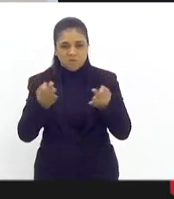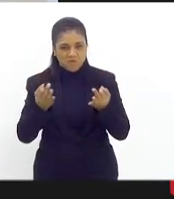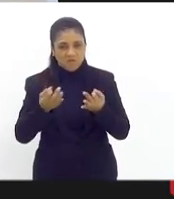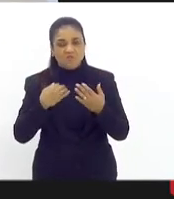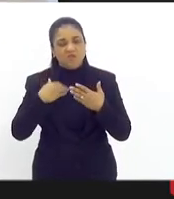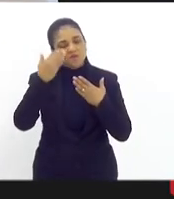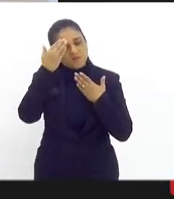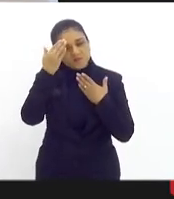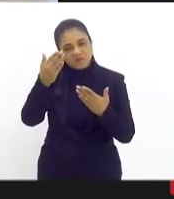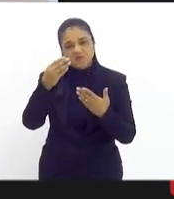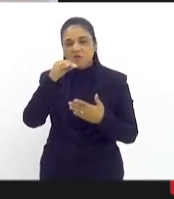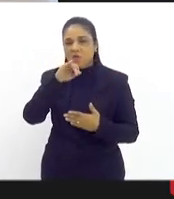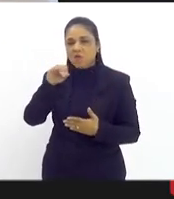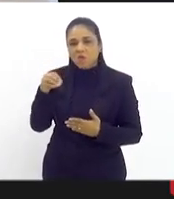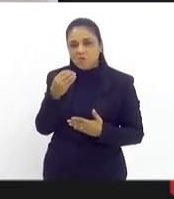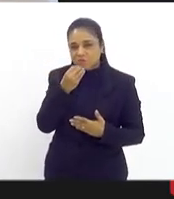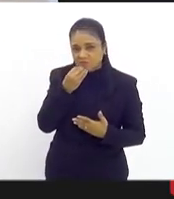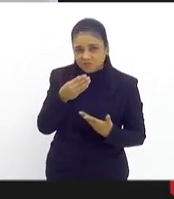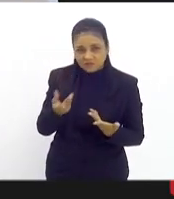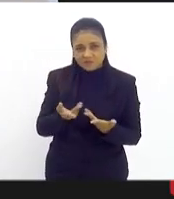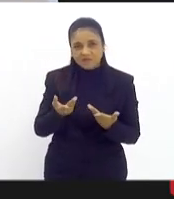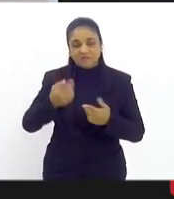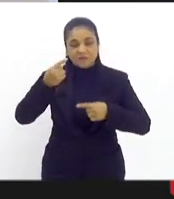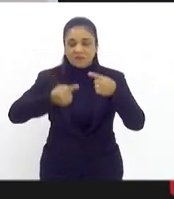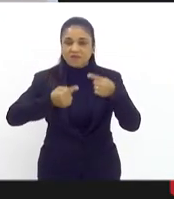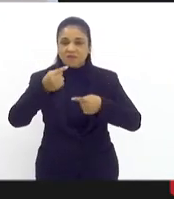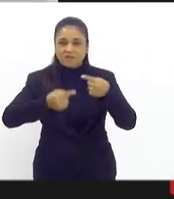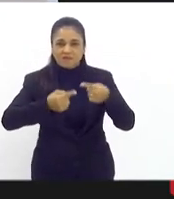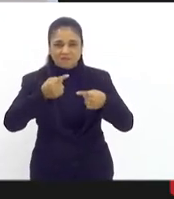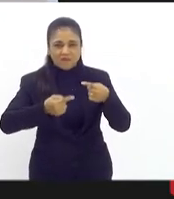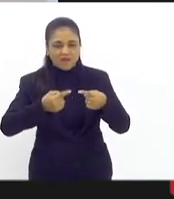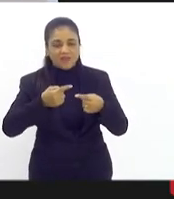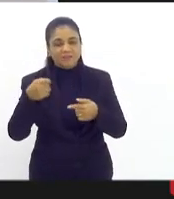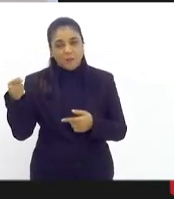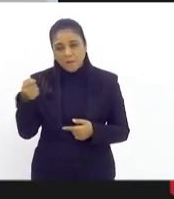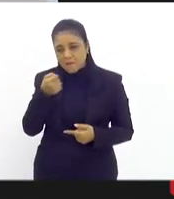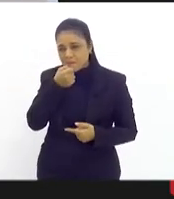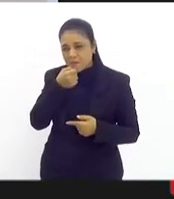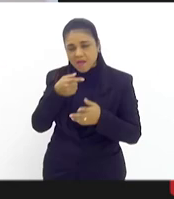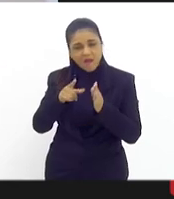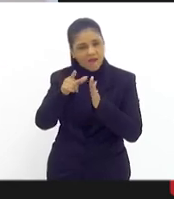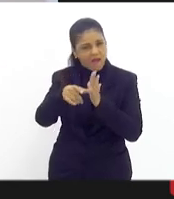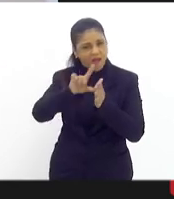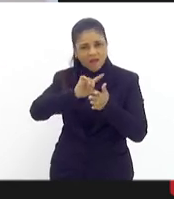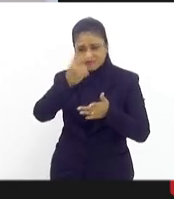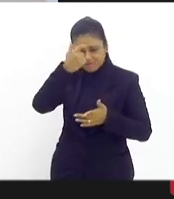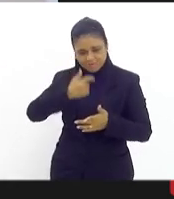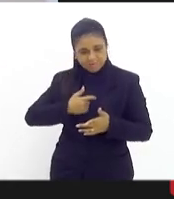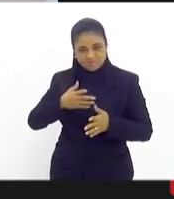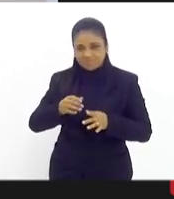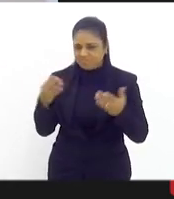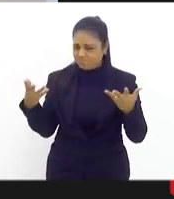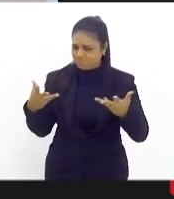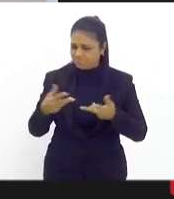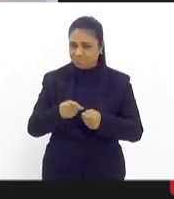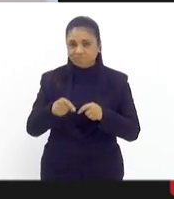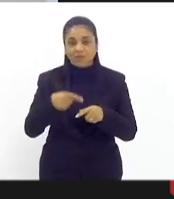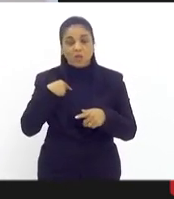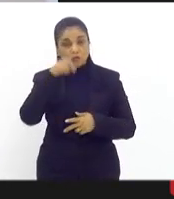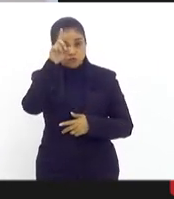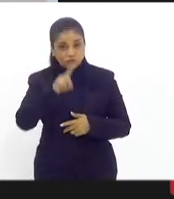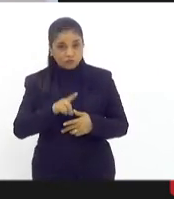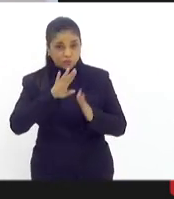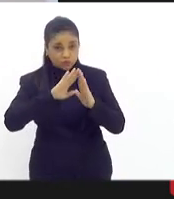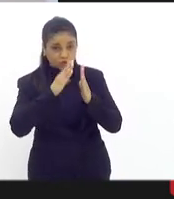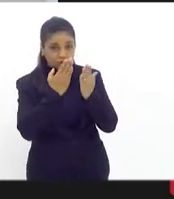agradecer a oportunidade, né? A gente está aqui nesse debate, já tem tantas falas aí que foram excelentes. E aí, como diretor de escola, às vezes a gente